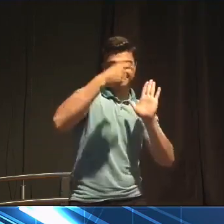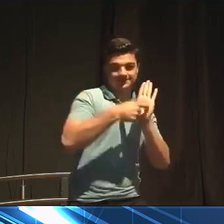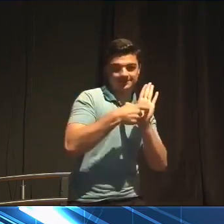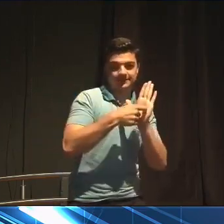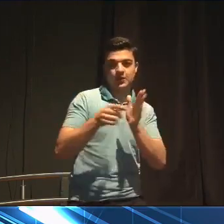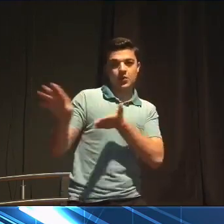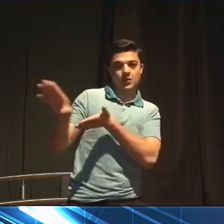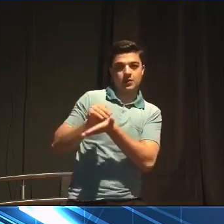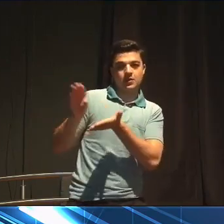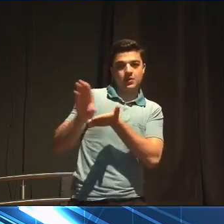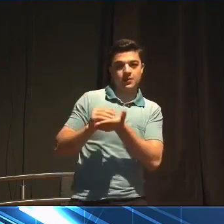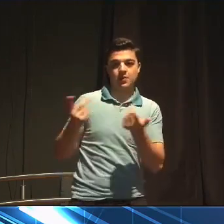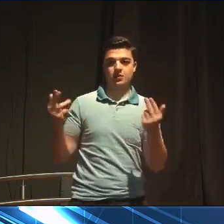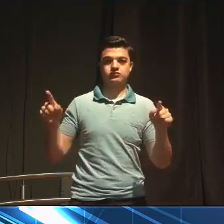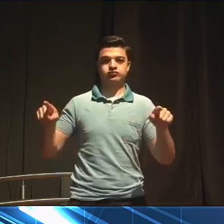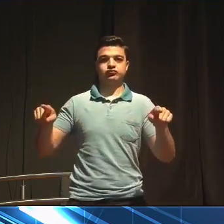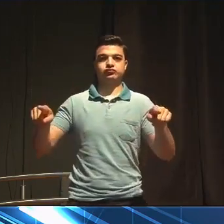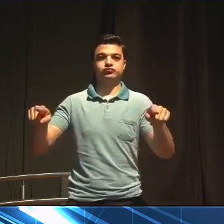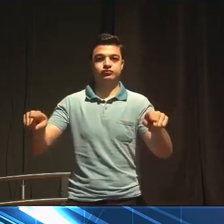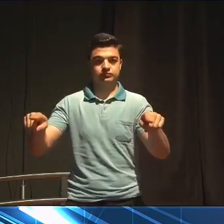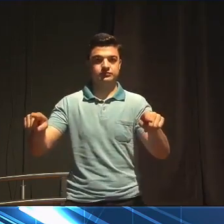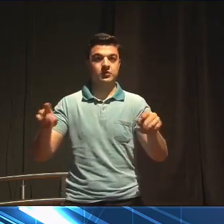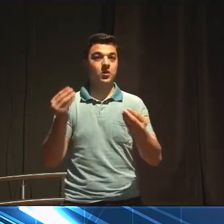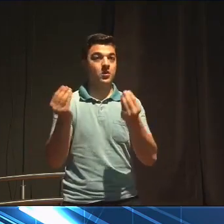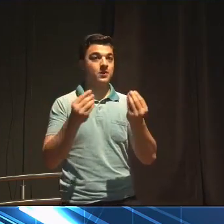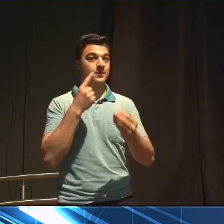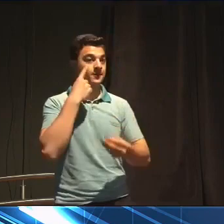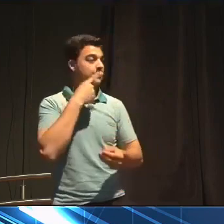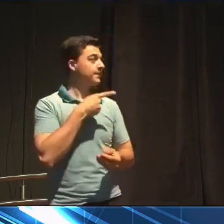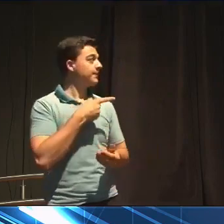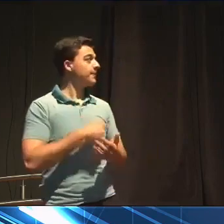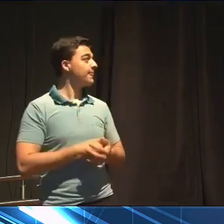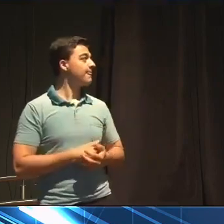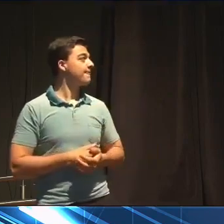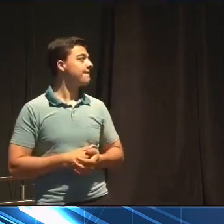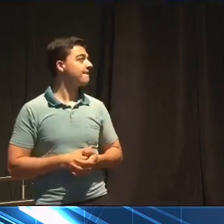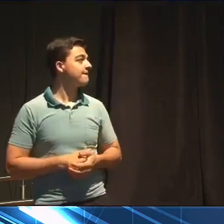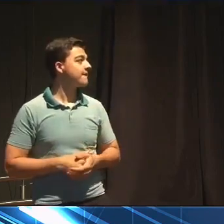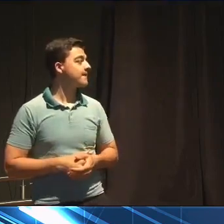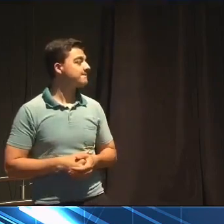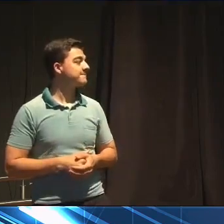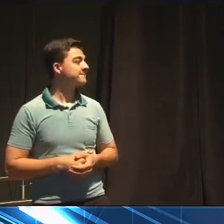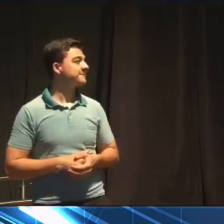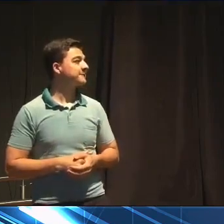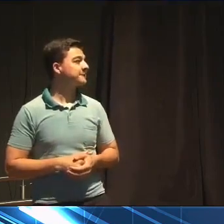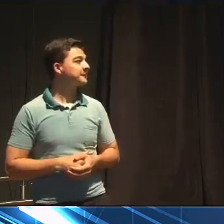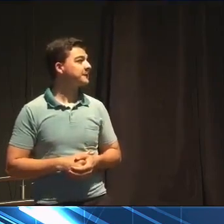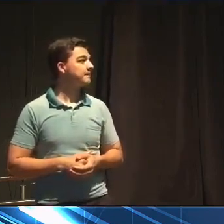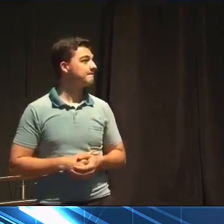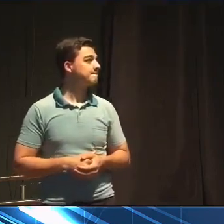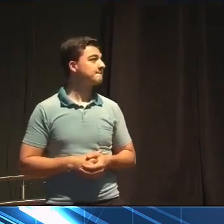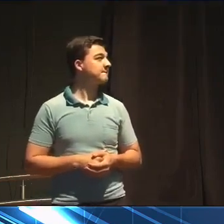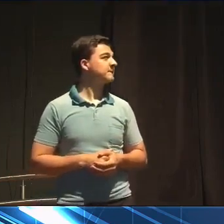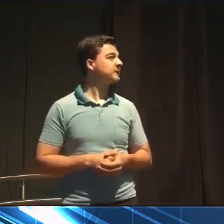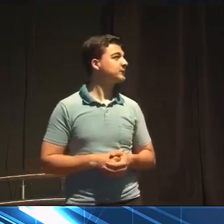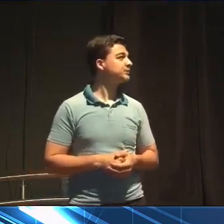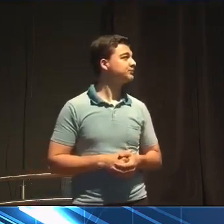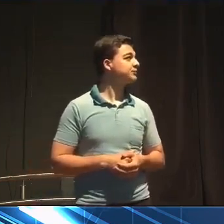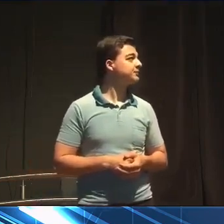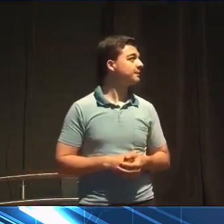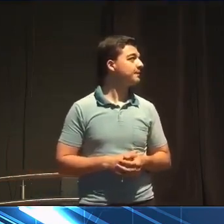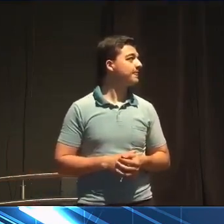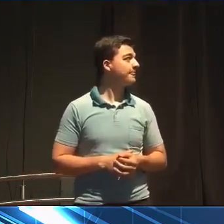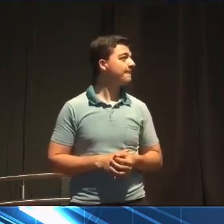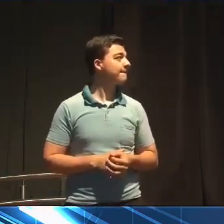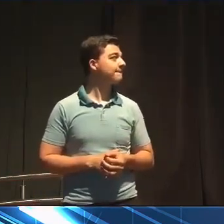logística de distribuição dentro da warehouse, depois eles têm uma série de linhas ali que fazem separação, fecham os pacotes, aí os